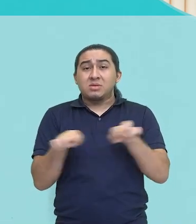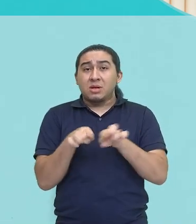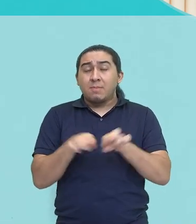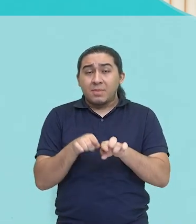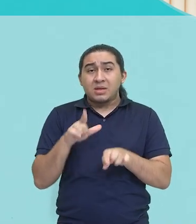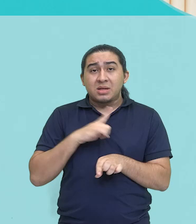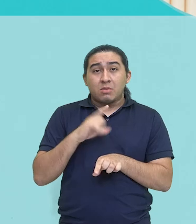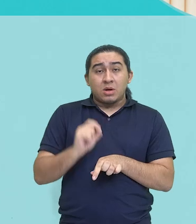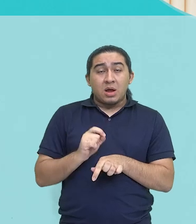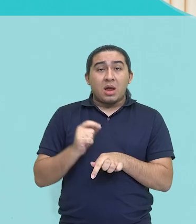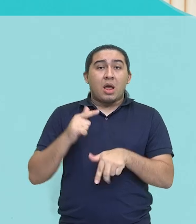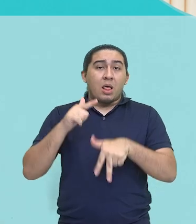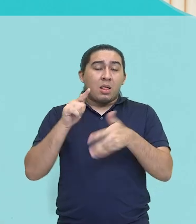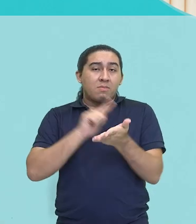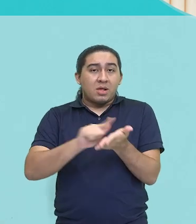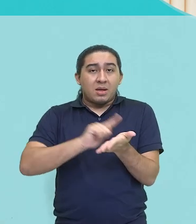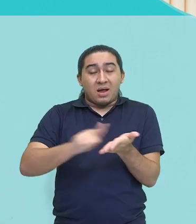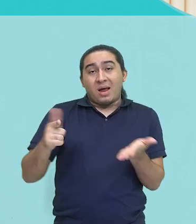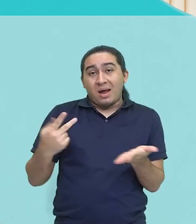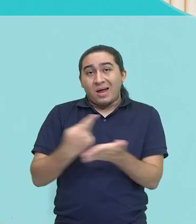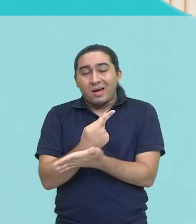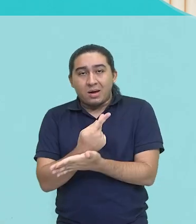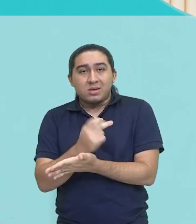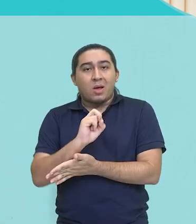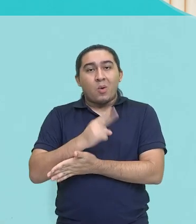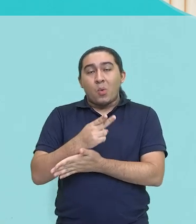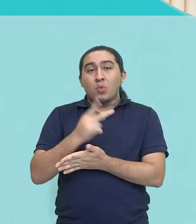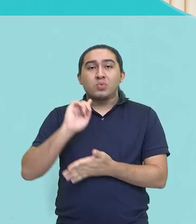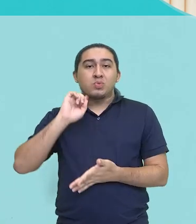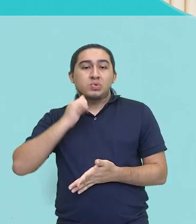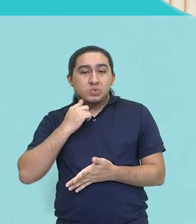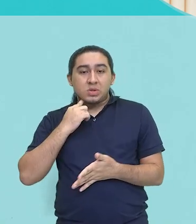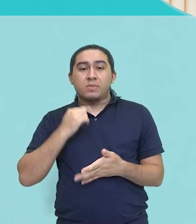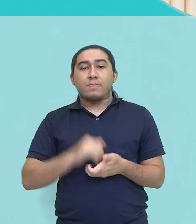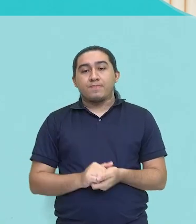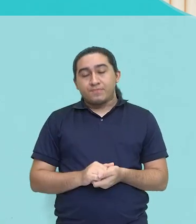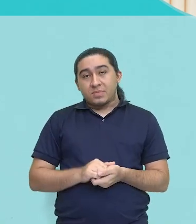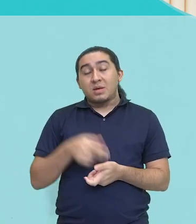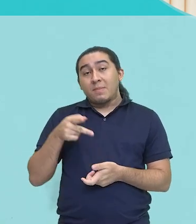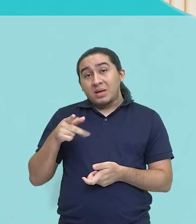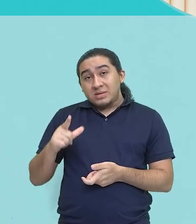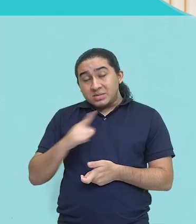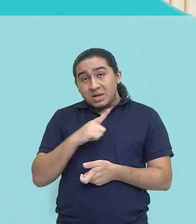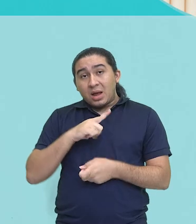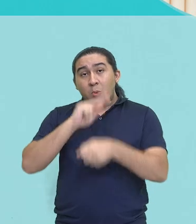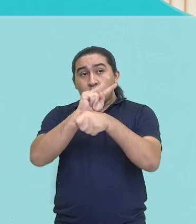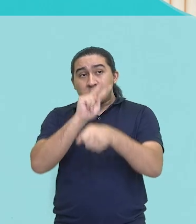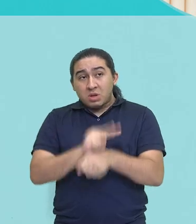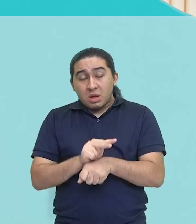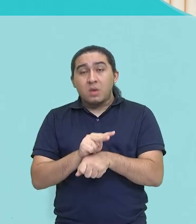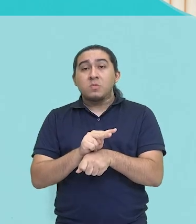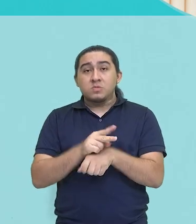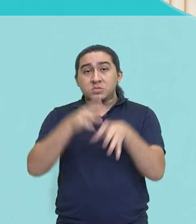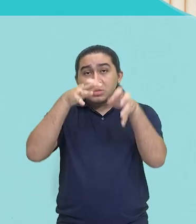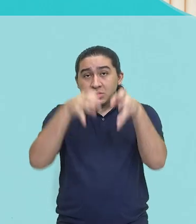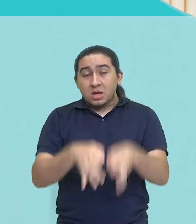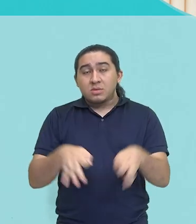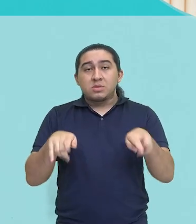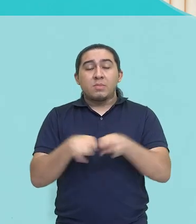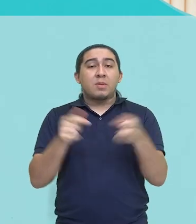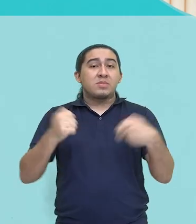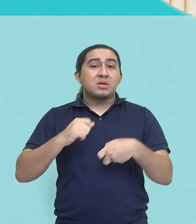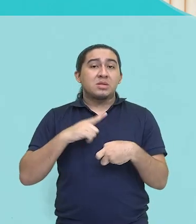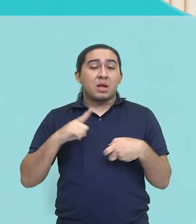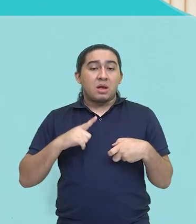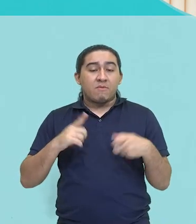falta de higiene. Para manter as nádegas saudáveis e esteticamente agradáveis, é importante adotar alguns cuidados